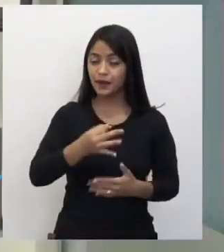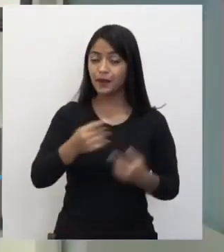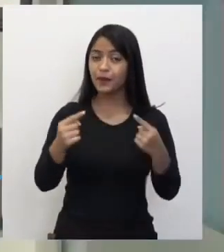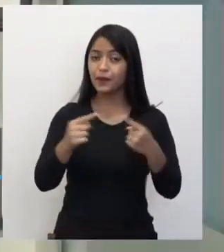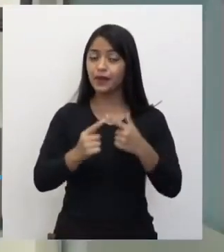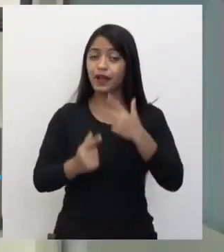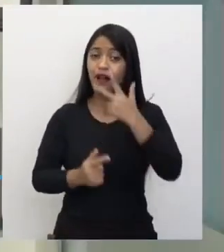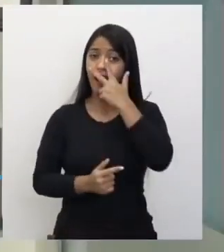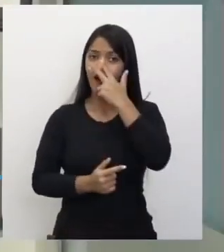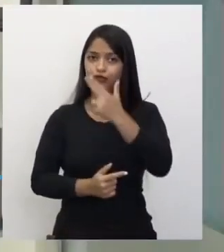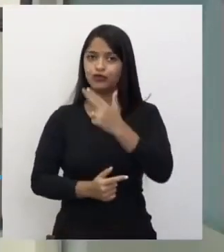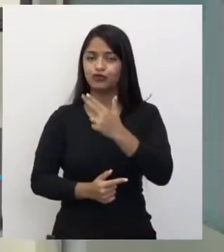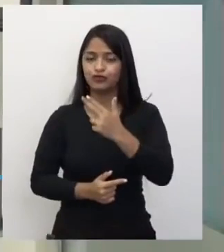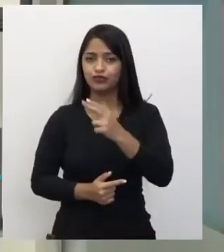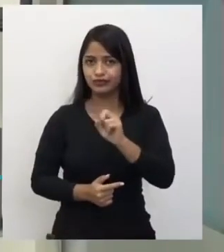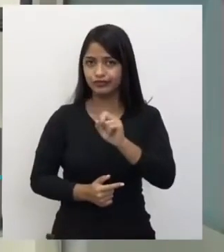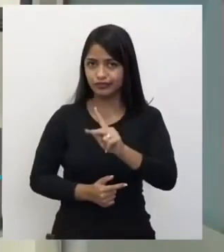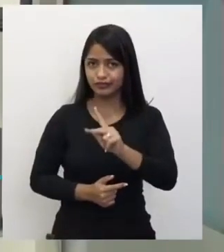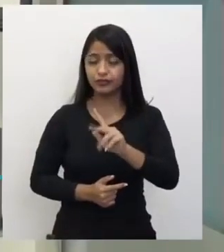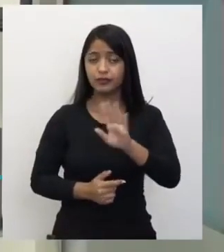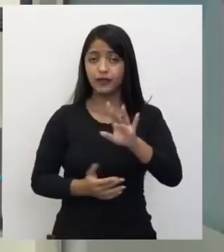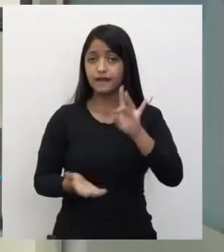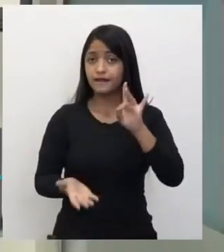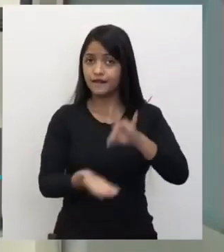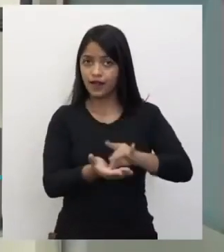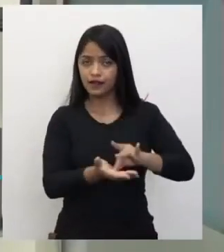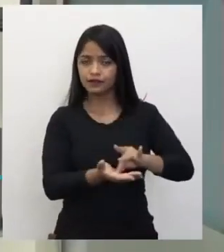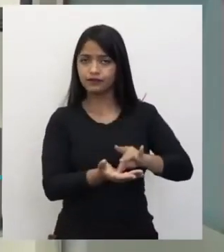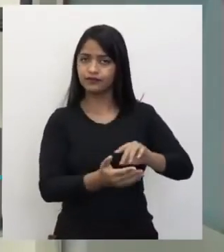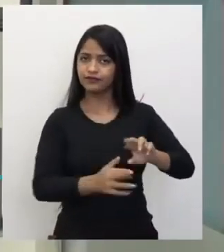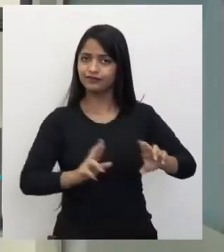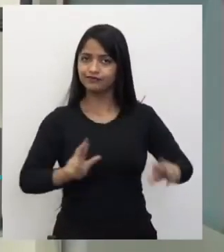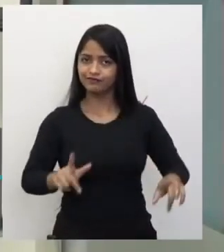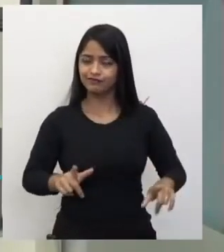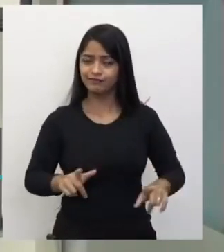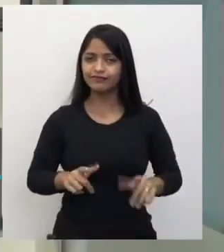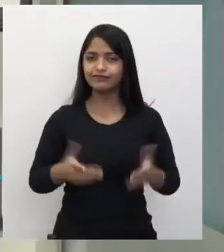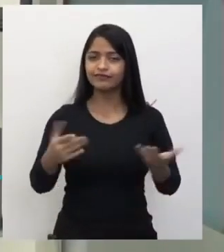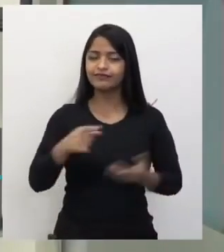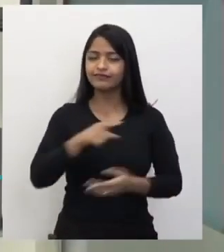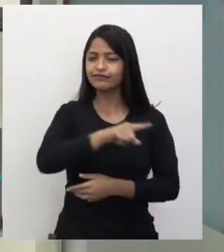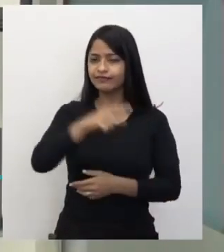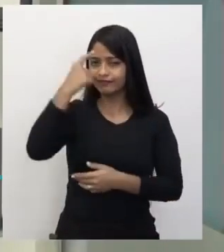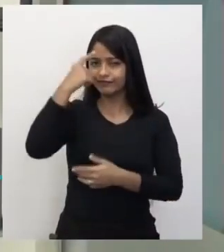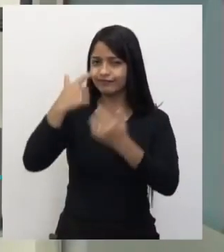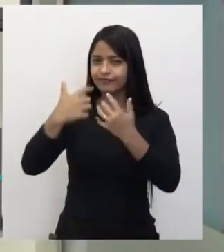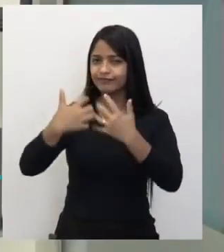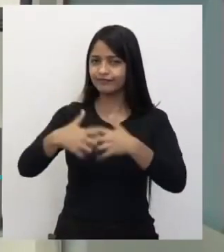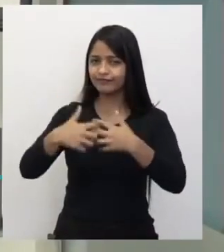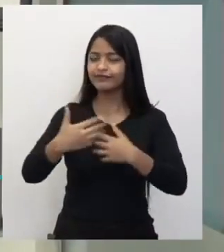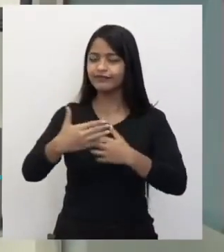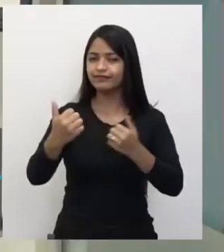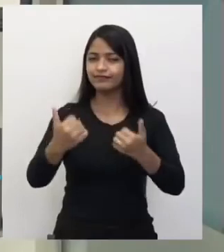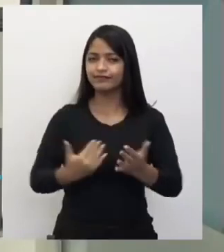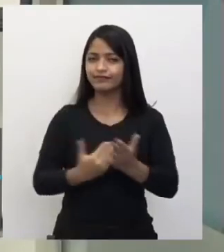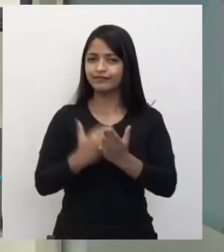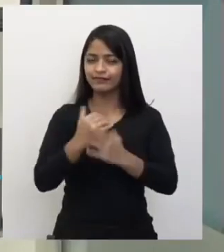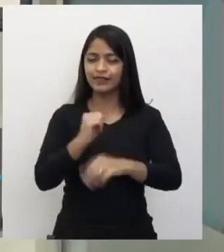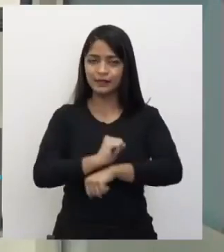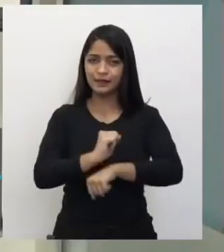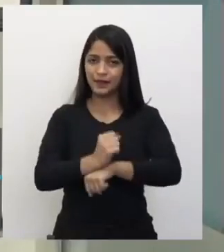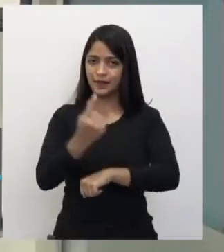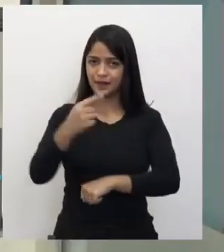achismo, lembra? Agora, o fato não. Vamos deixar para vocês pensarem aí que a gente vai falar muito de fato e opinião. Um minutinho.